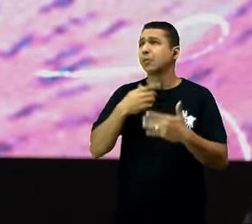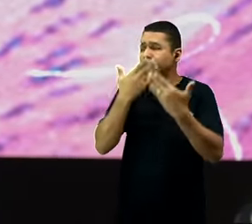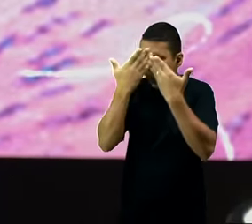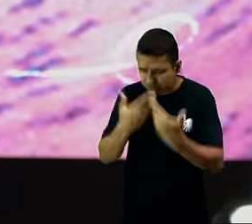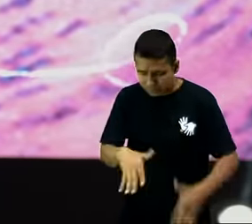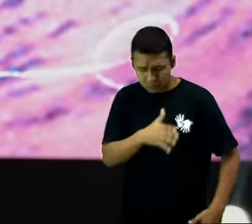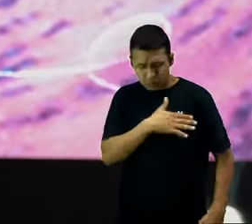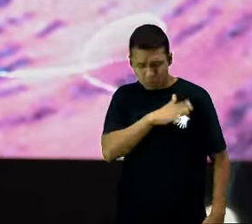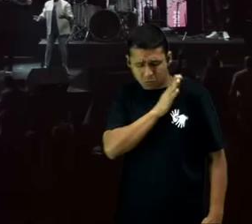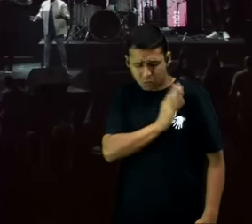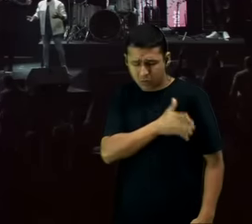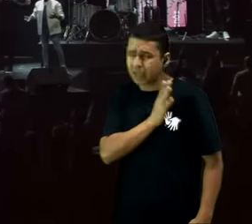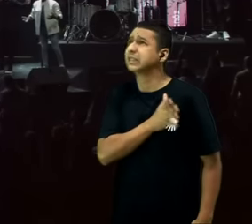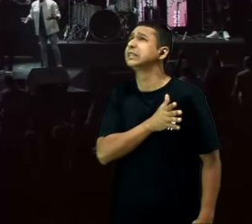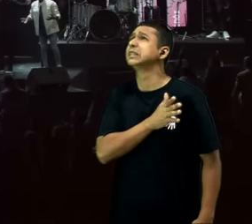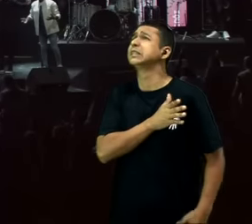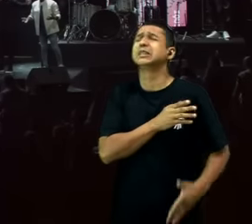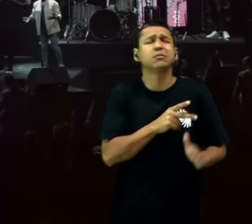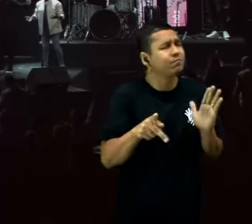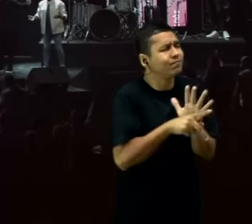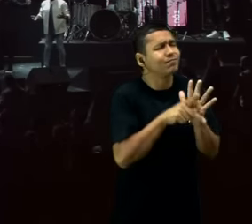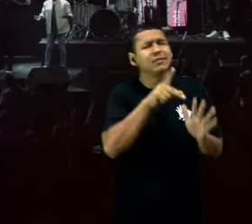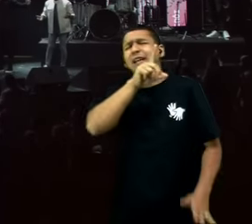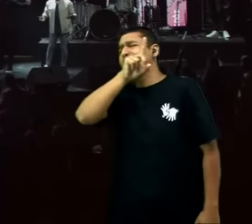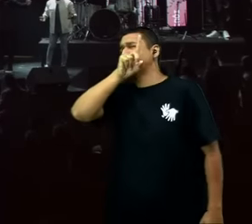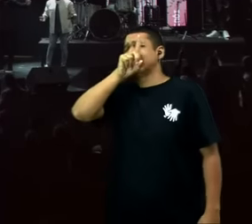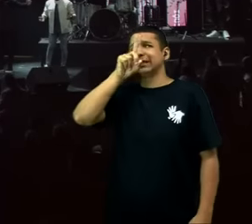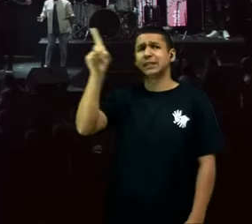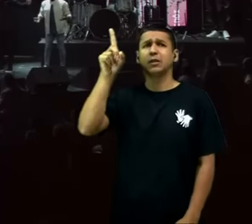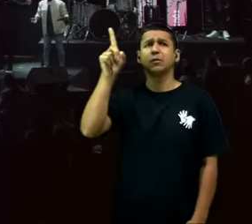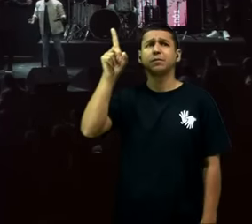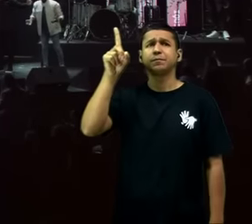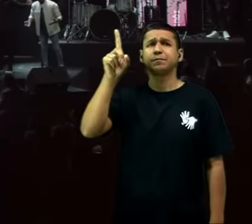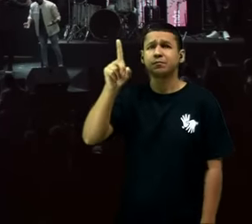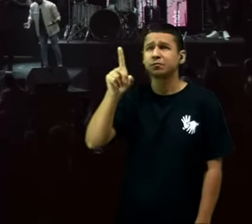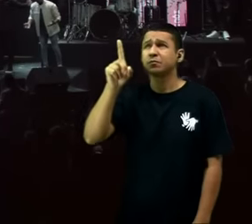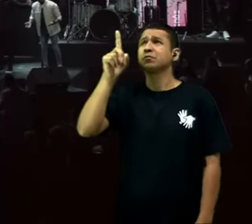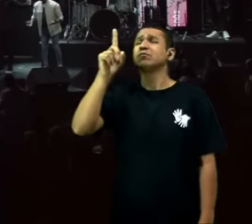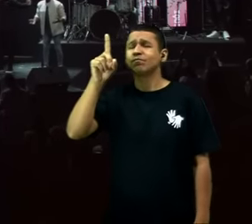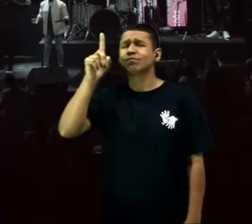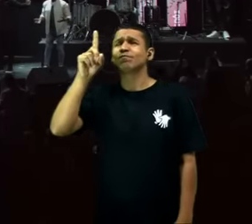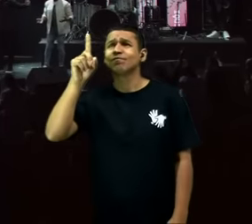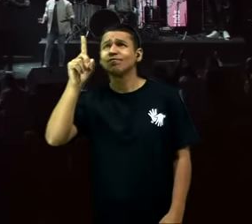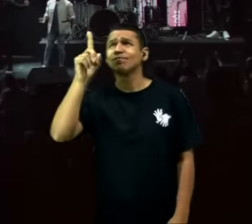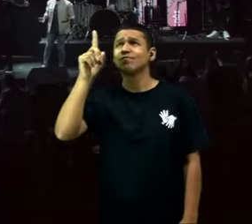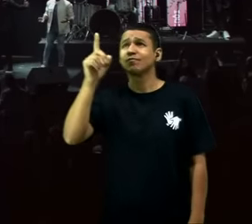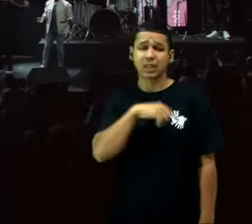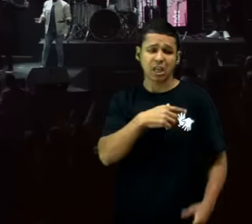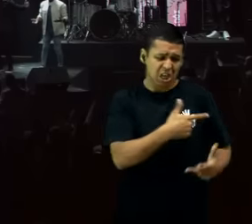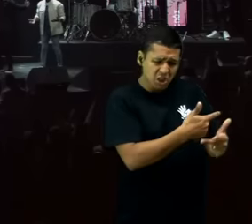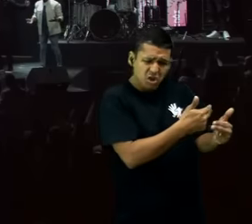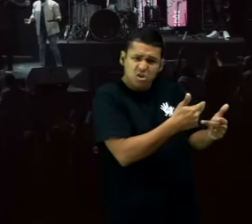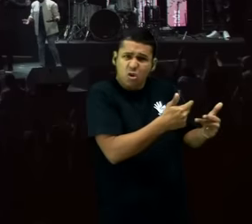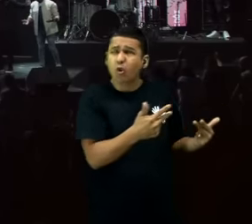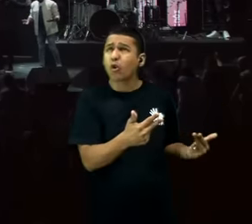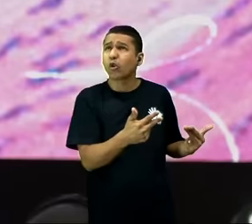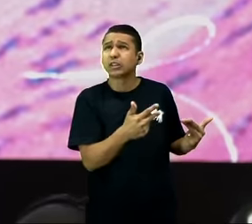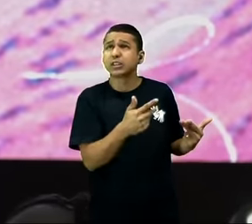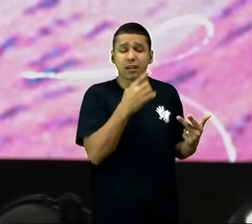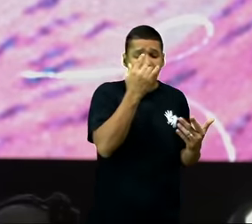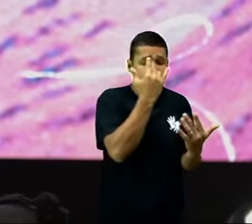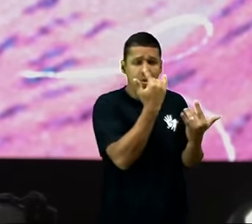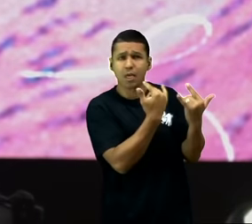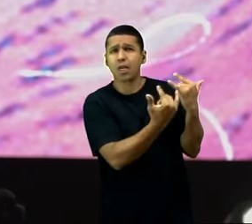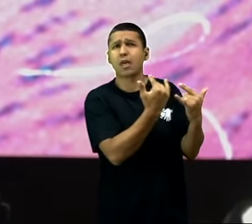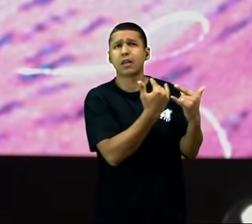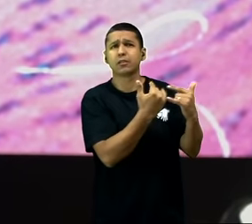meu altar o meu coração, está aqui, Senhor, eu coloco esse Isaac aqui no altar. Isso não vai tirar o teu lugar do meu coração,